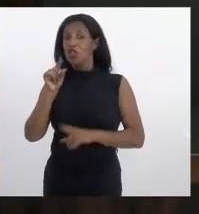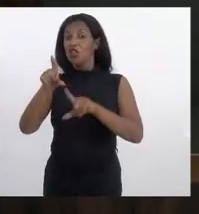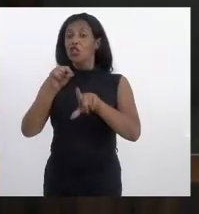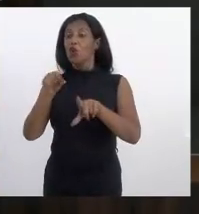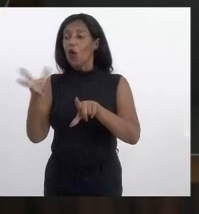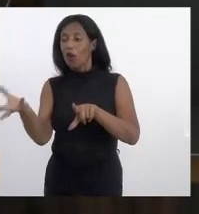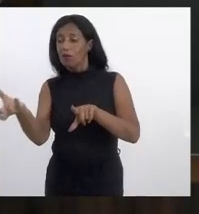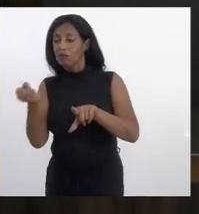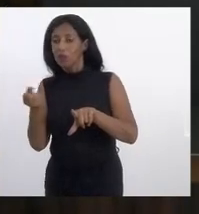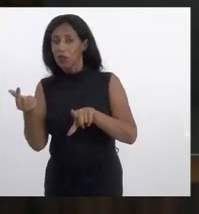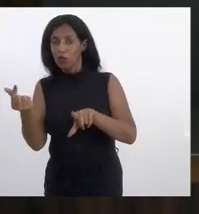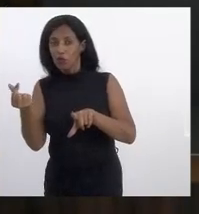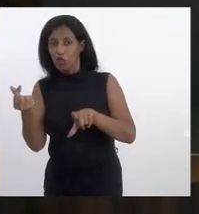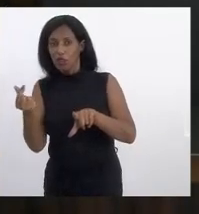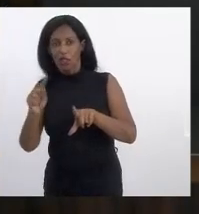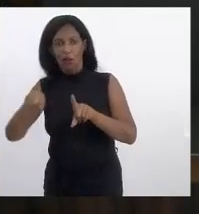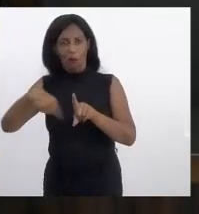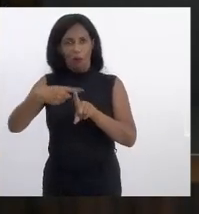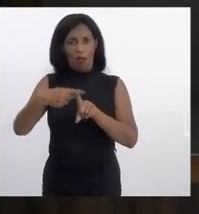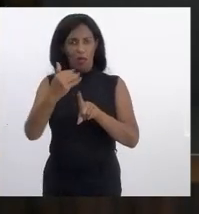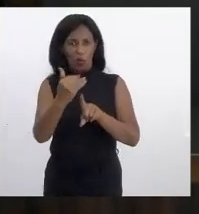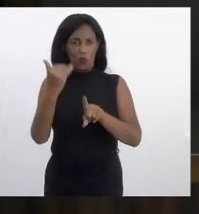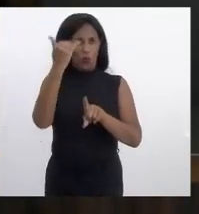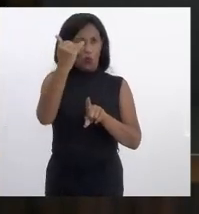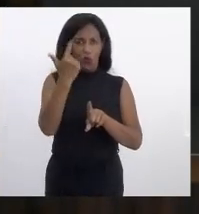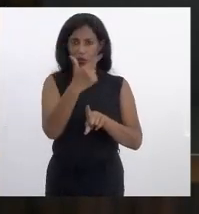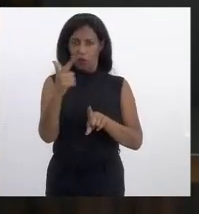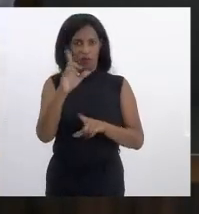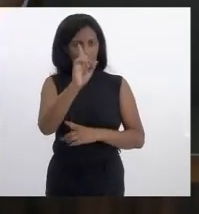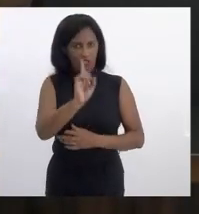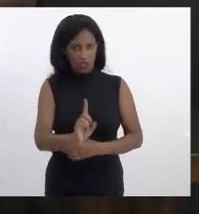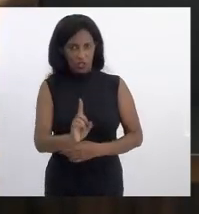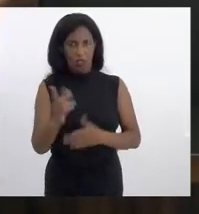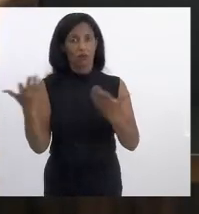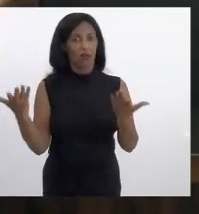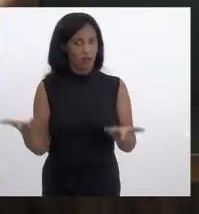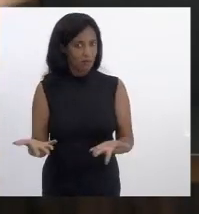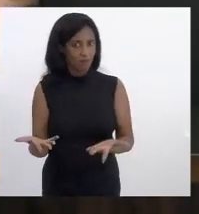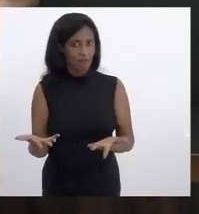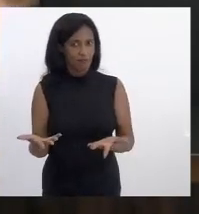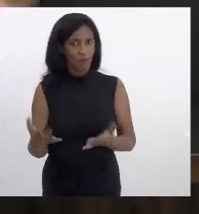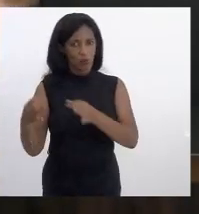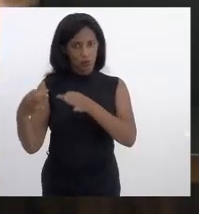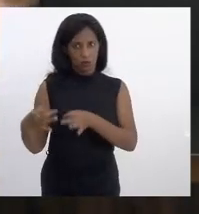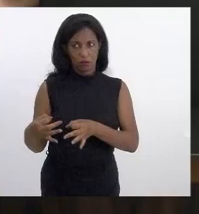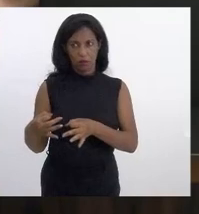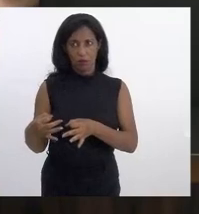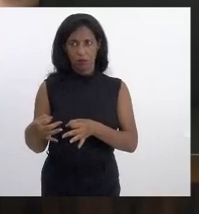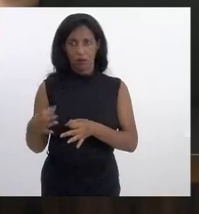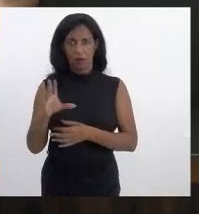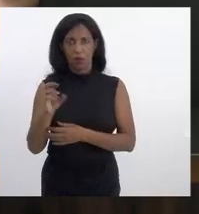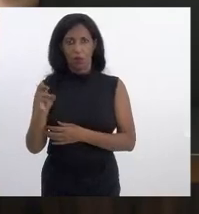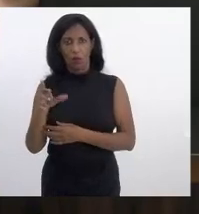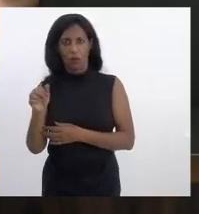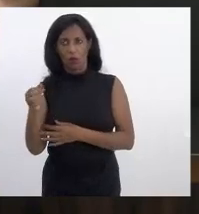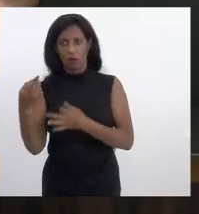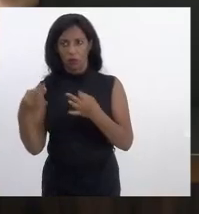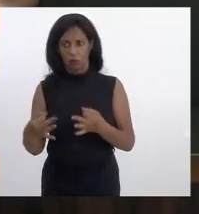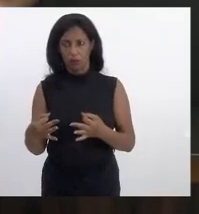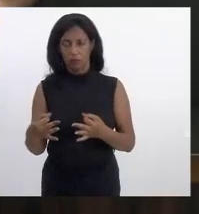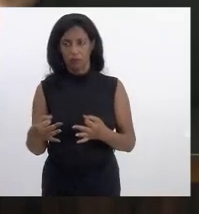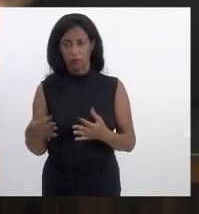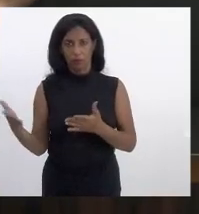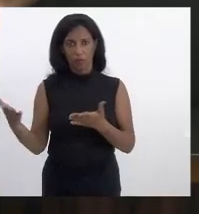terá o adicional de inatividade oposto a si mesmo e é isso estou certo ou não Essa